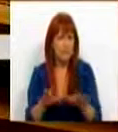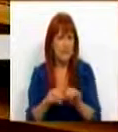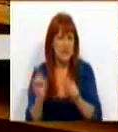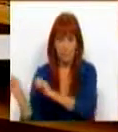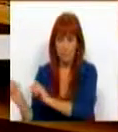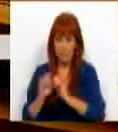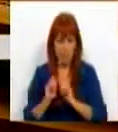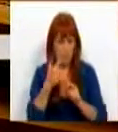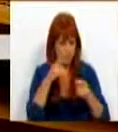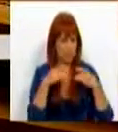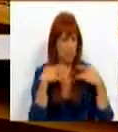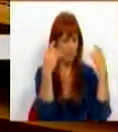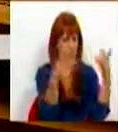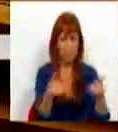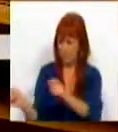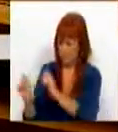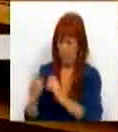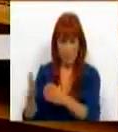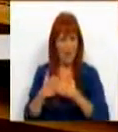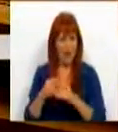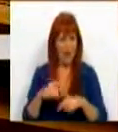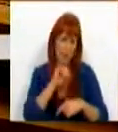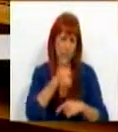herança de quem abandonou? Não faz muito sentido. De facto,